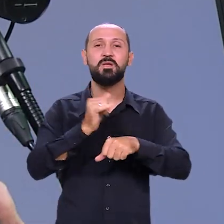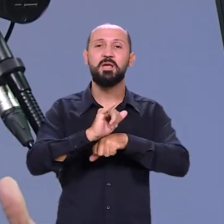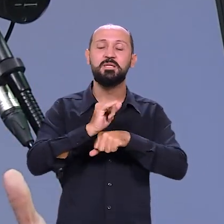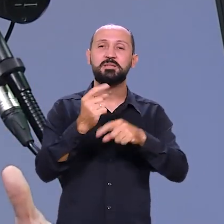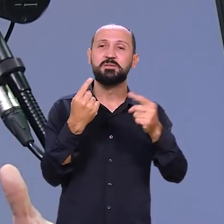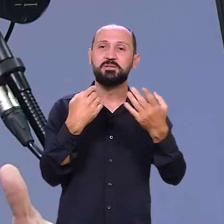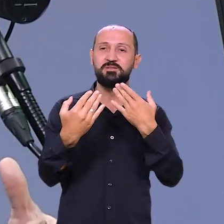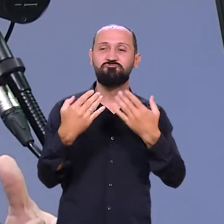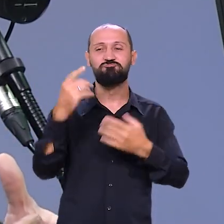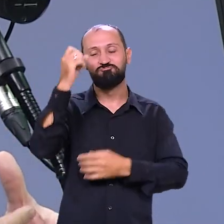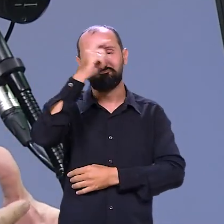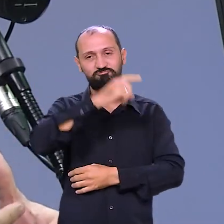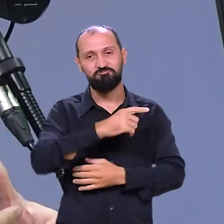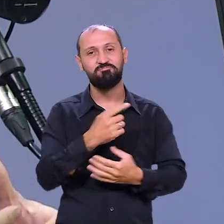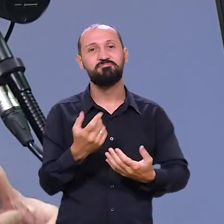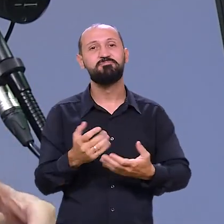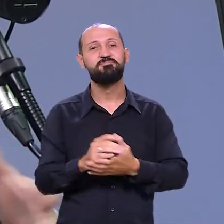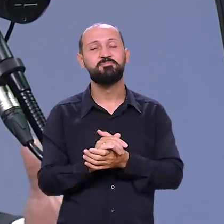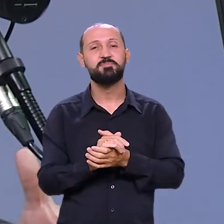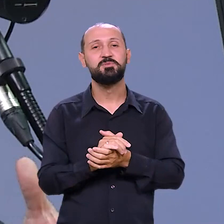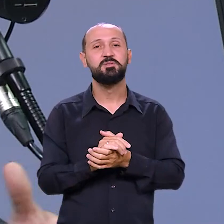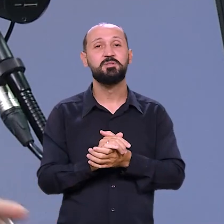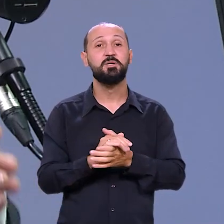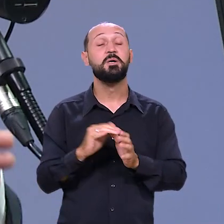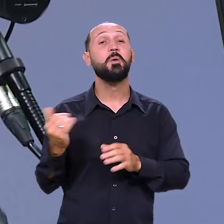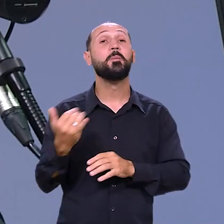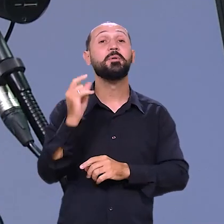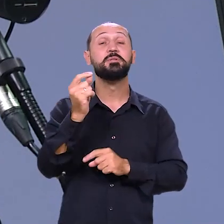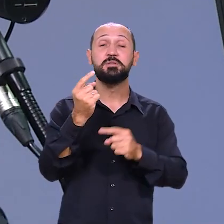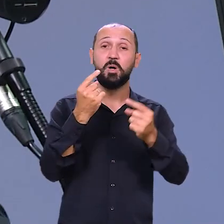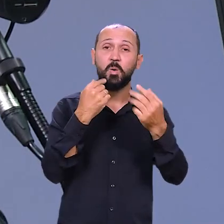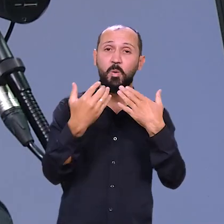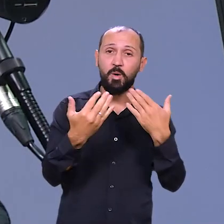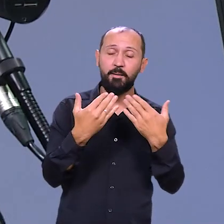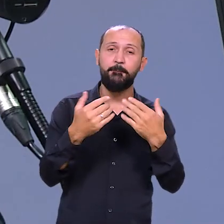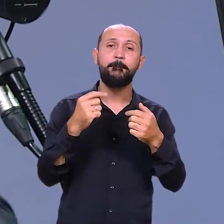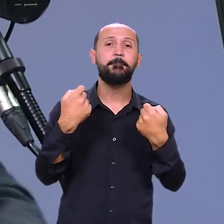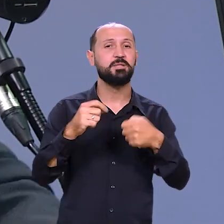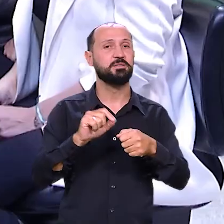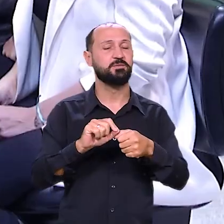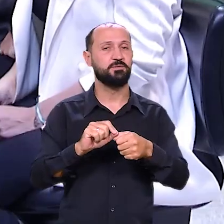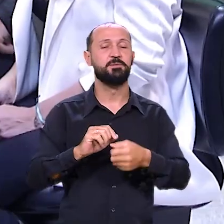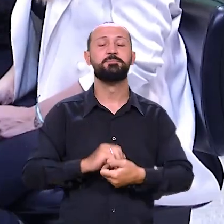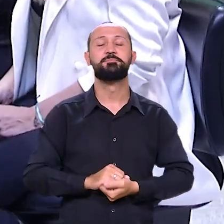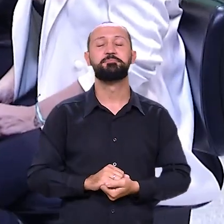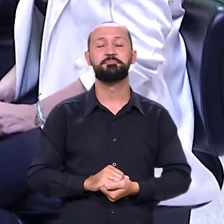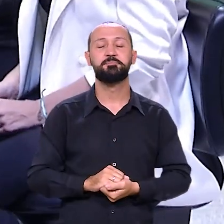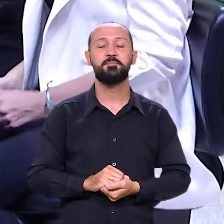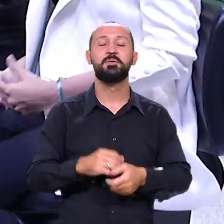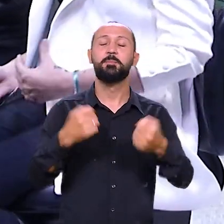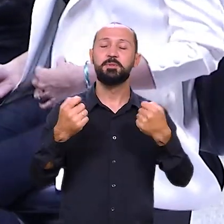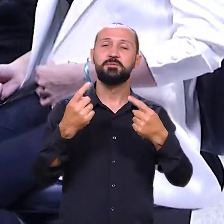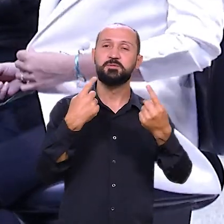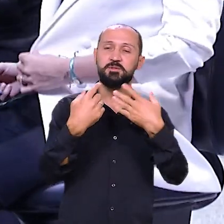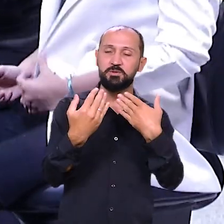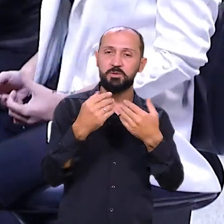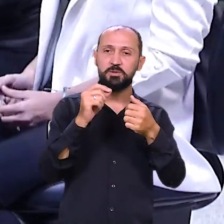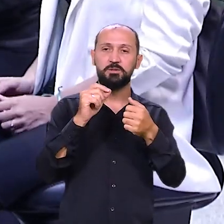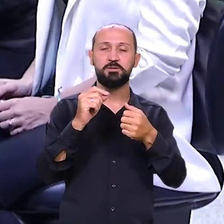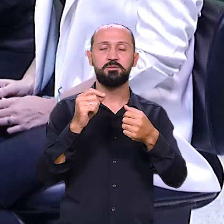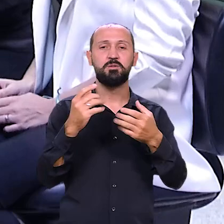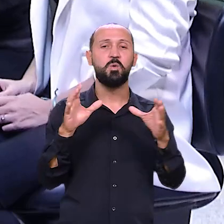da discussão, e o importante é que essa discussão precisa ser feita. Essa discussão precisa ser feita, né? E